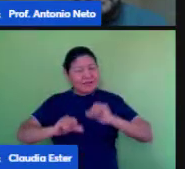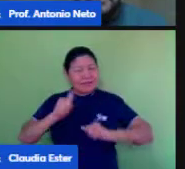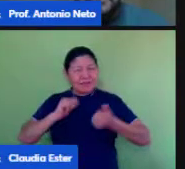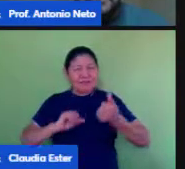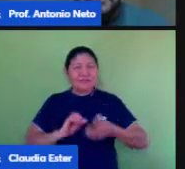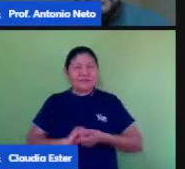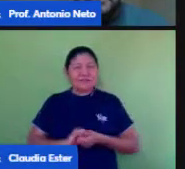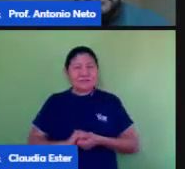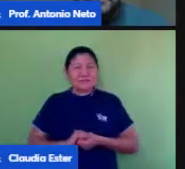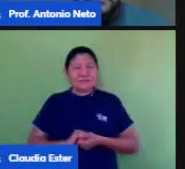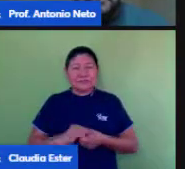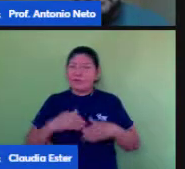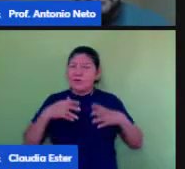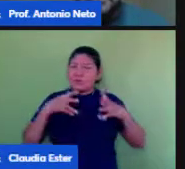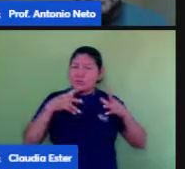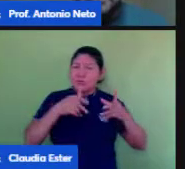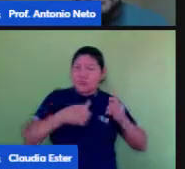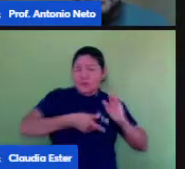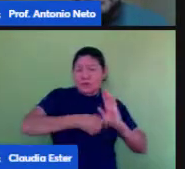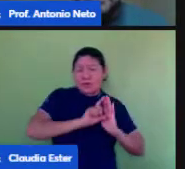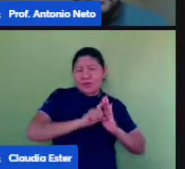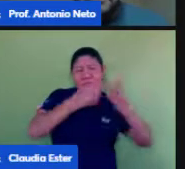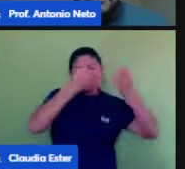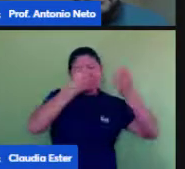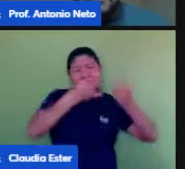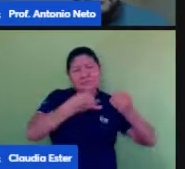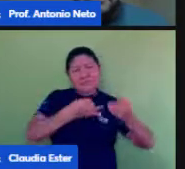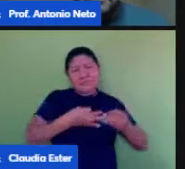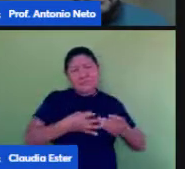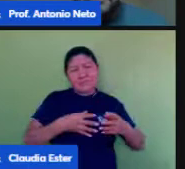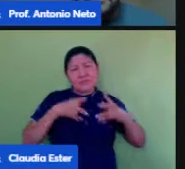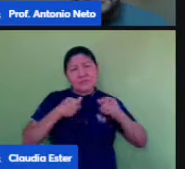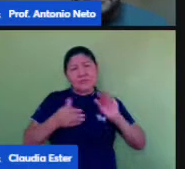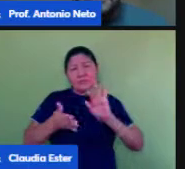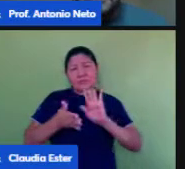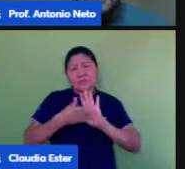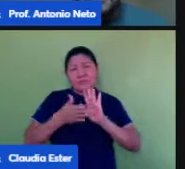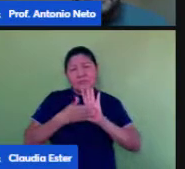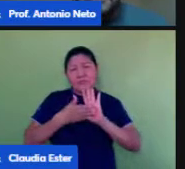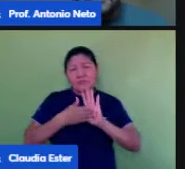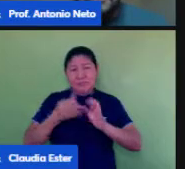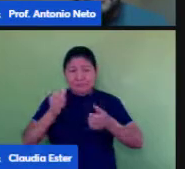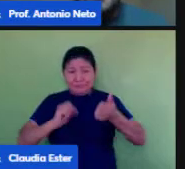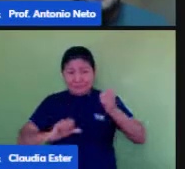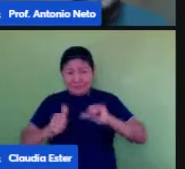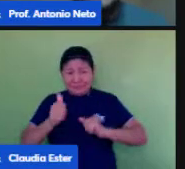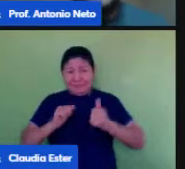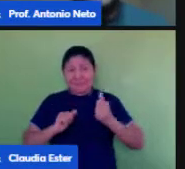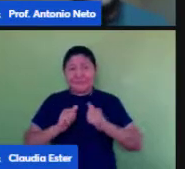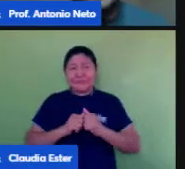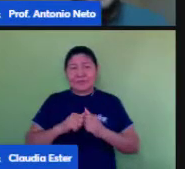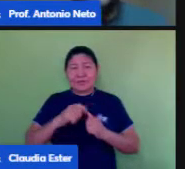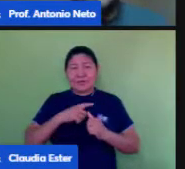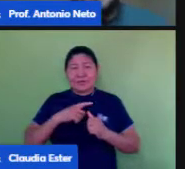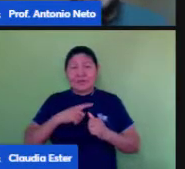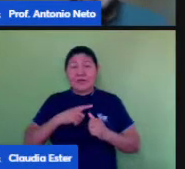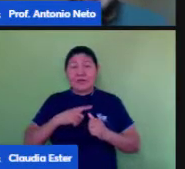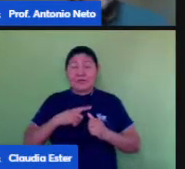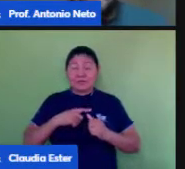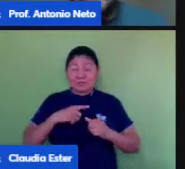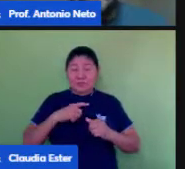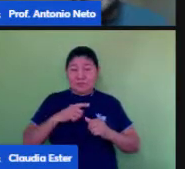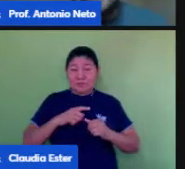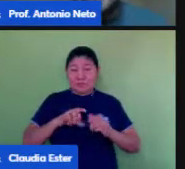Bom, tudo que a Ju já apresentou em relação às propostas de avaliação, no componente de matemática e de